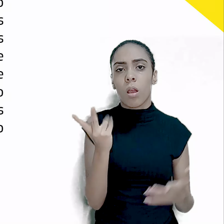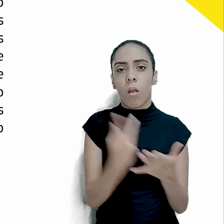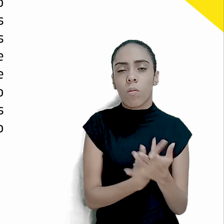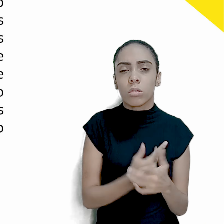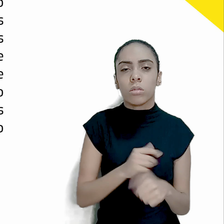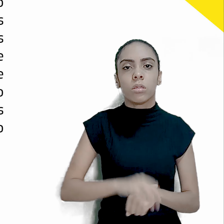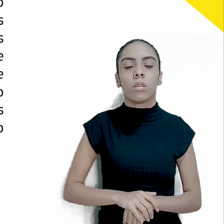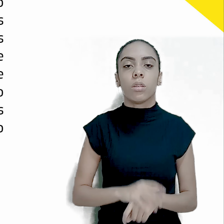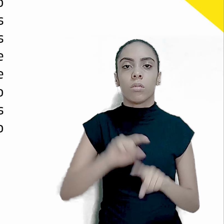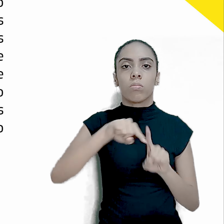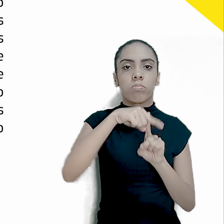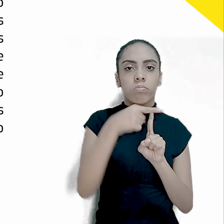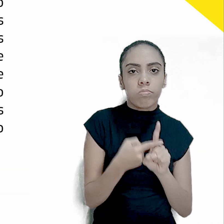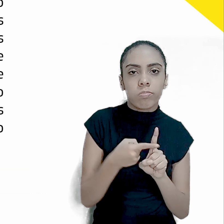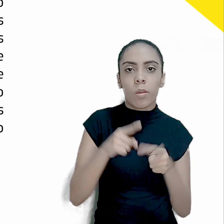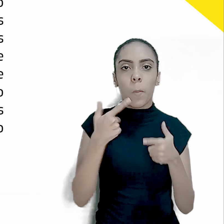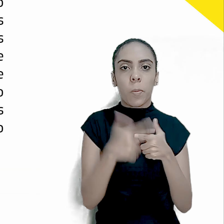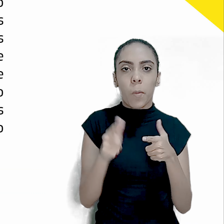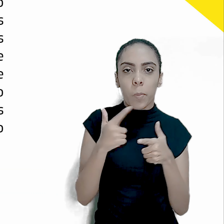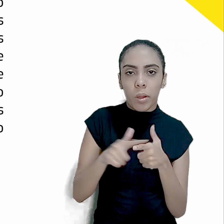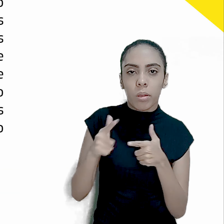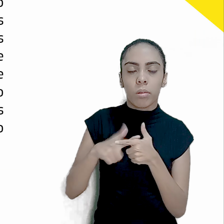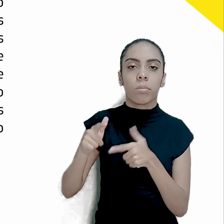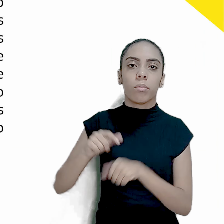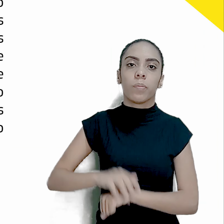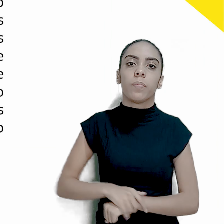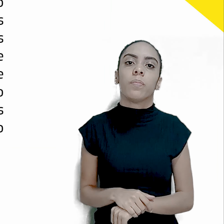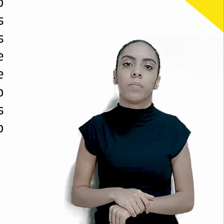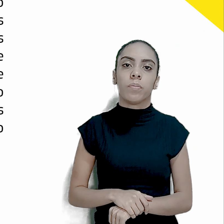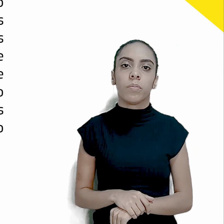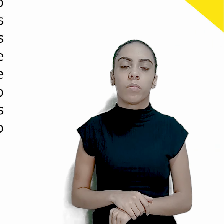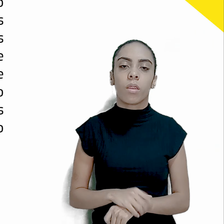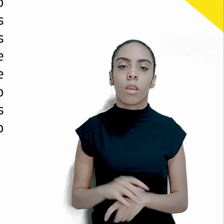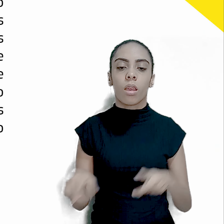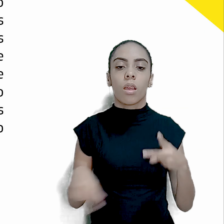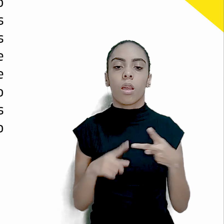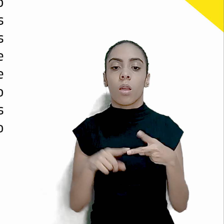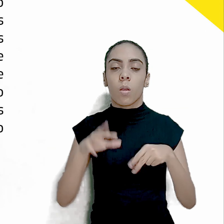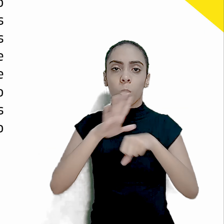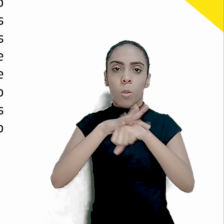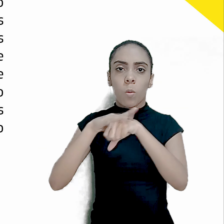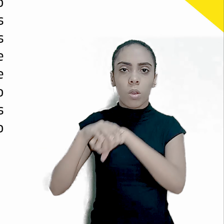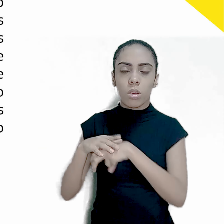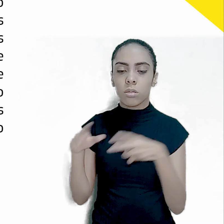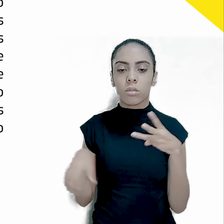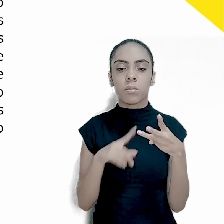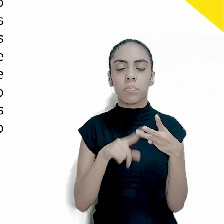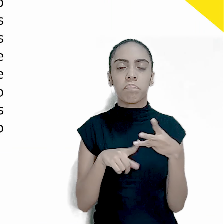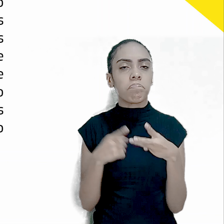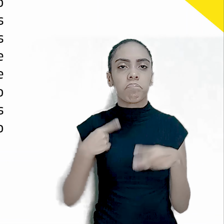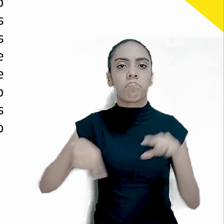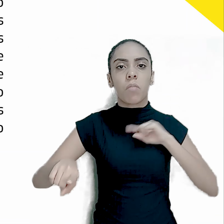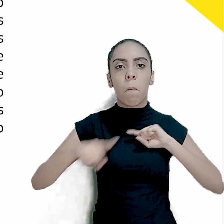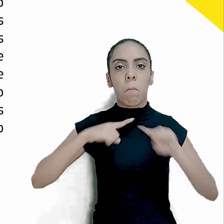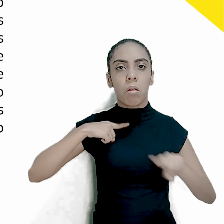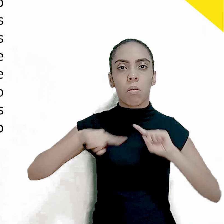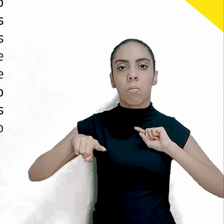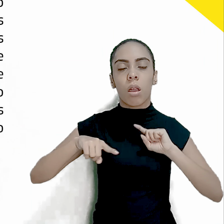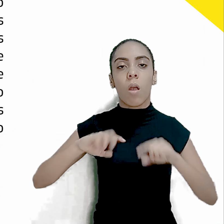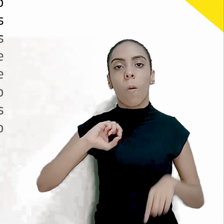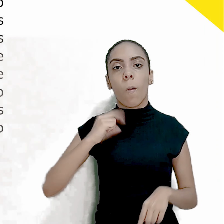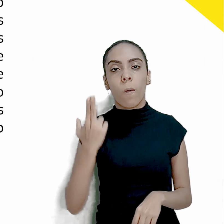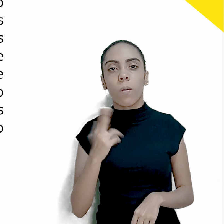segmentos do corpo humano Que pode estar relacionada ao desenvolvimento do bebê durante a gestação Doenças,